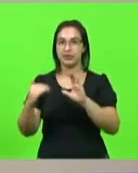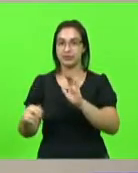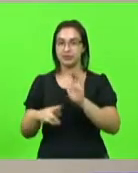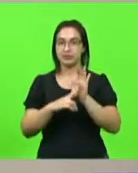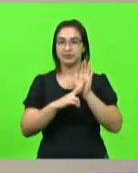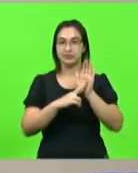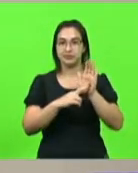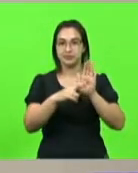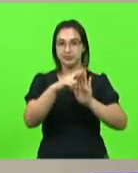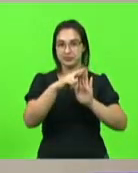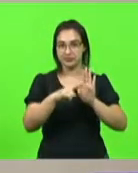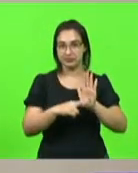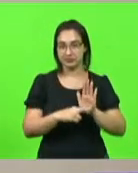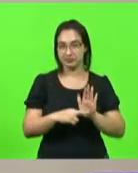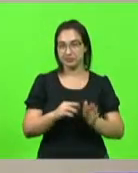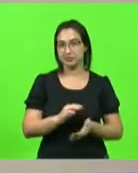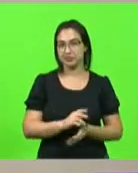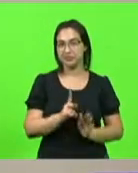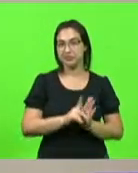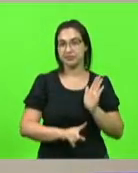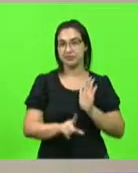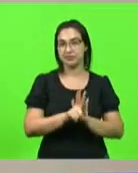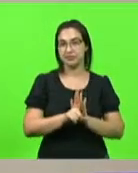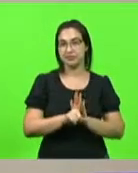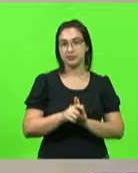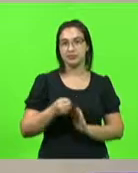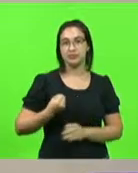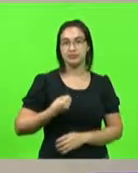regimento interno. Projeto de Lei